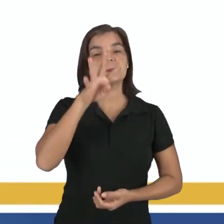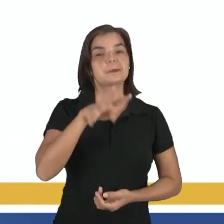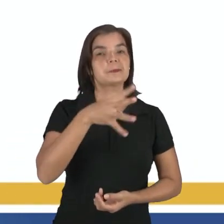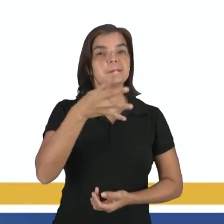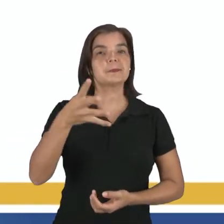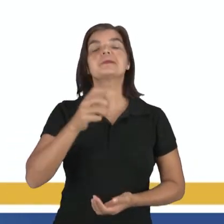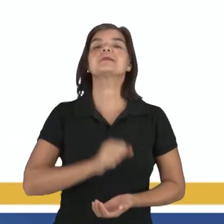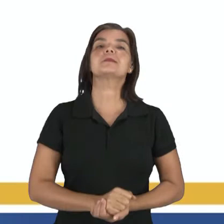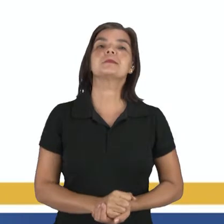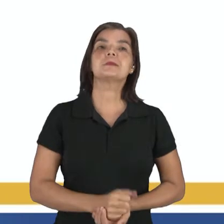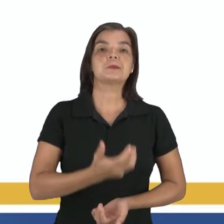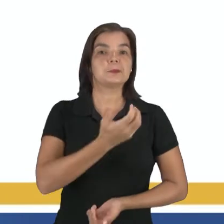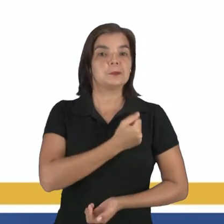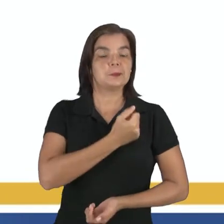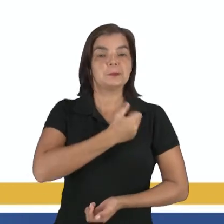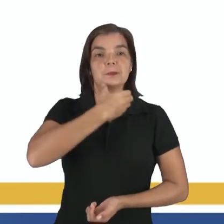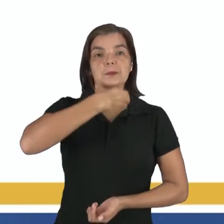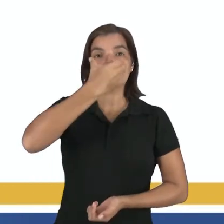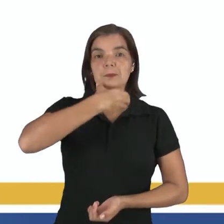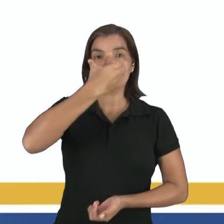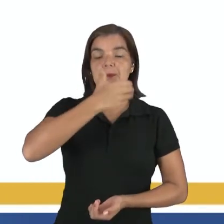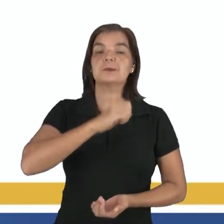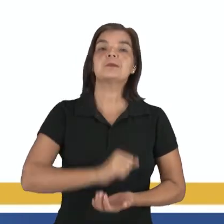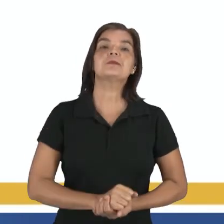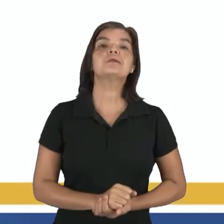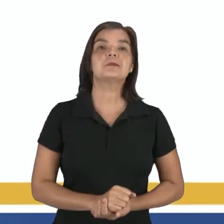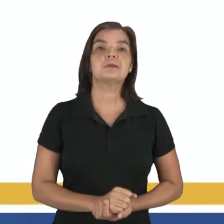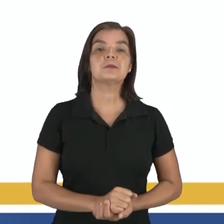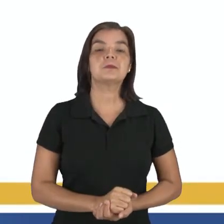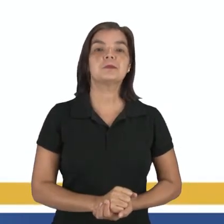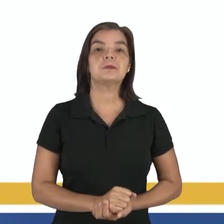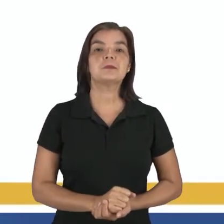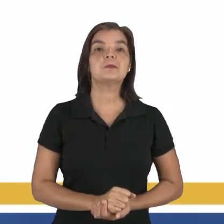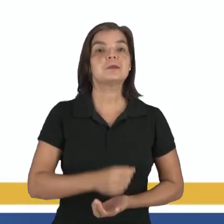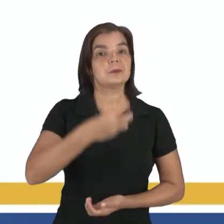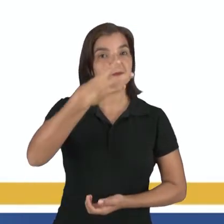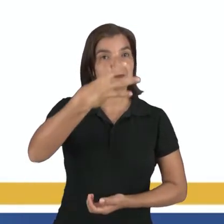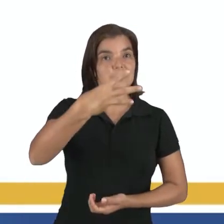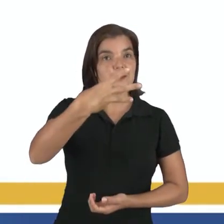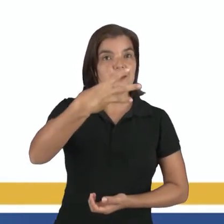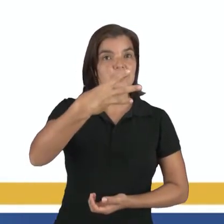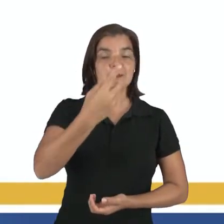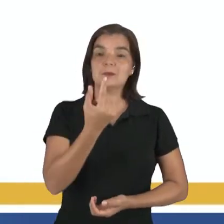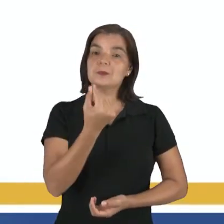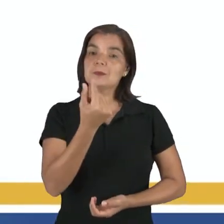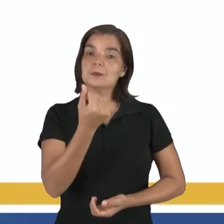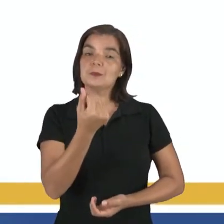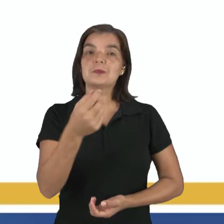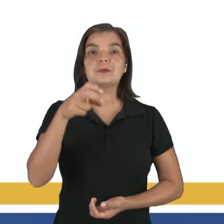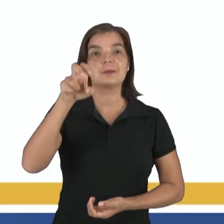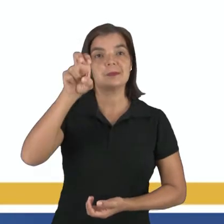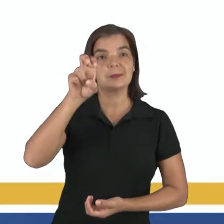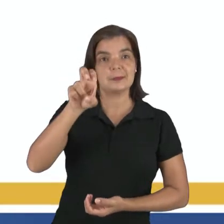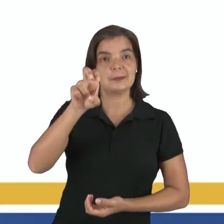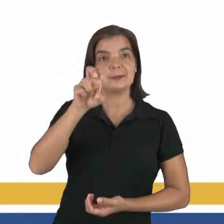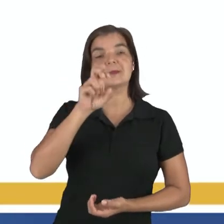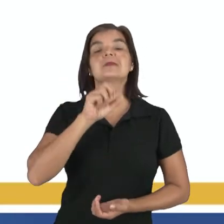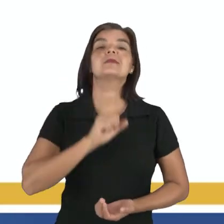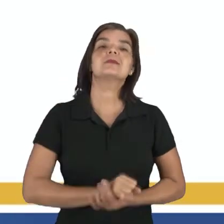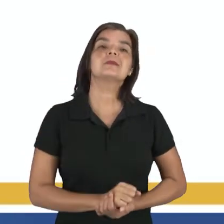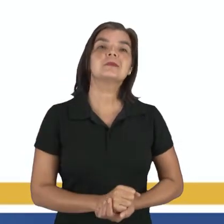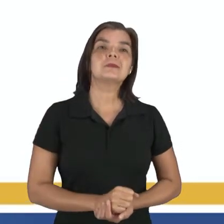tabela Olha aí os números de maçãs no primeiro momento é 3 o preço de taxa em relação